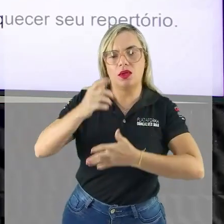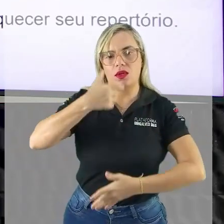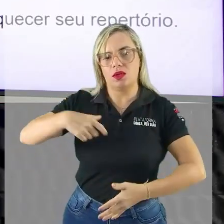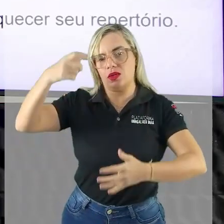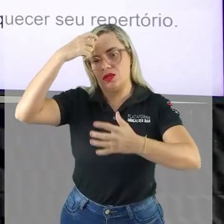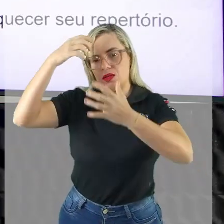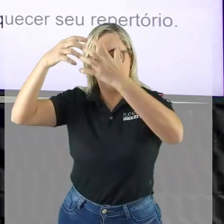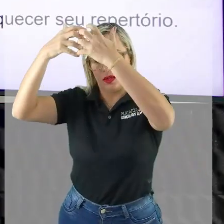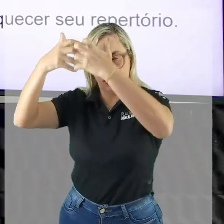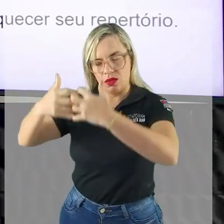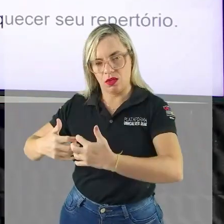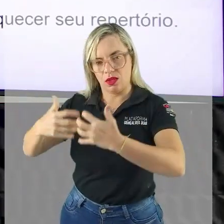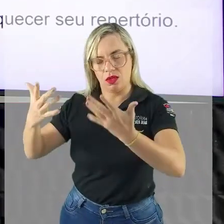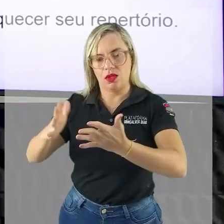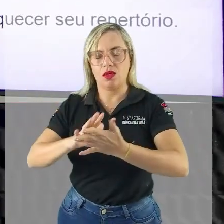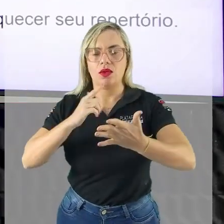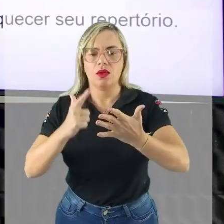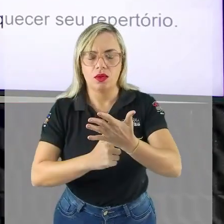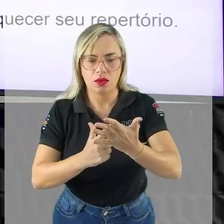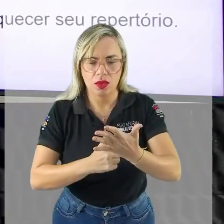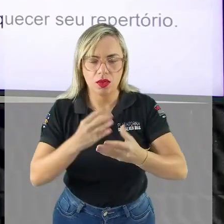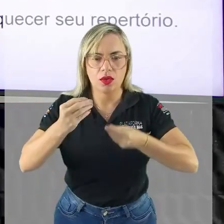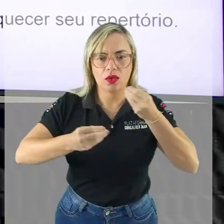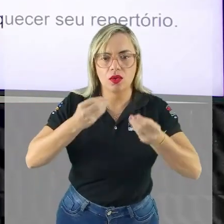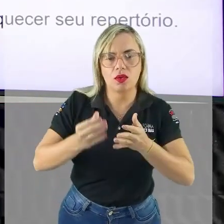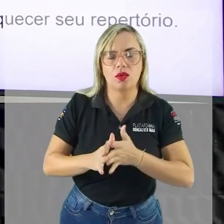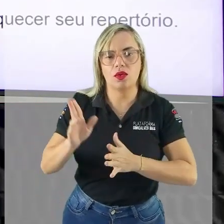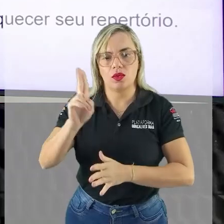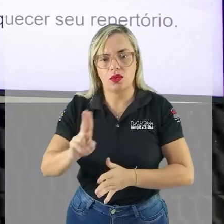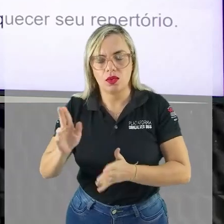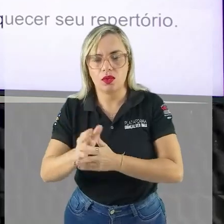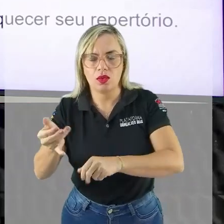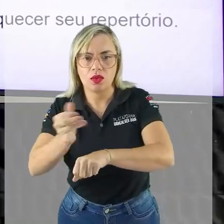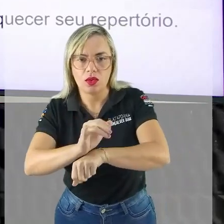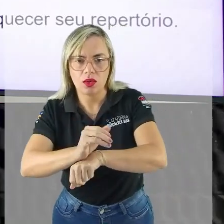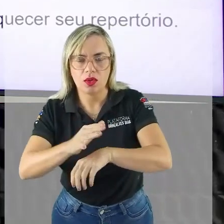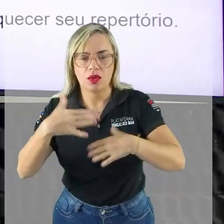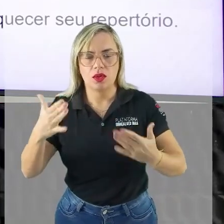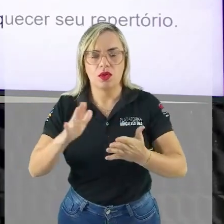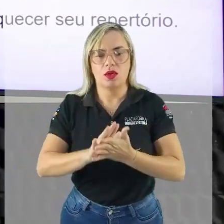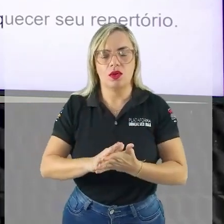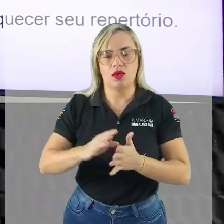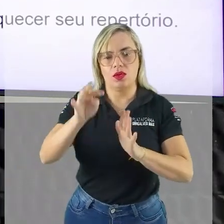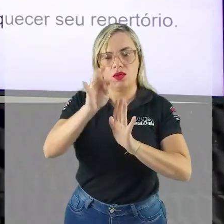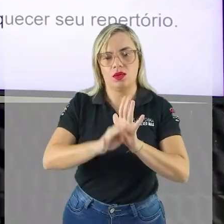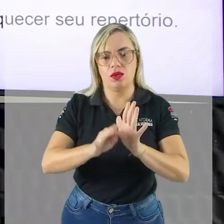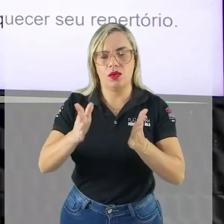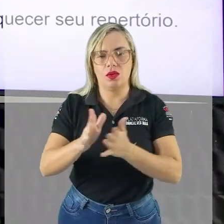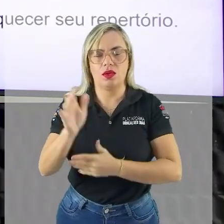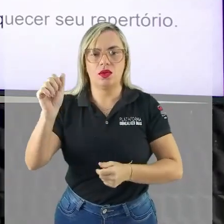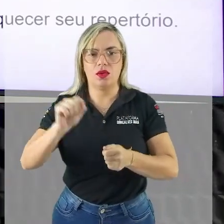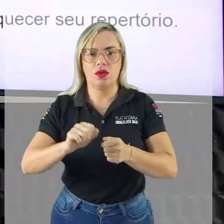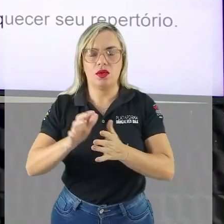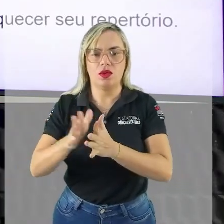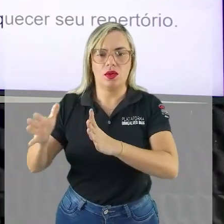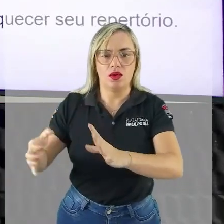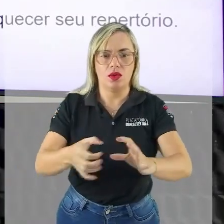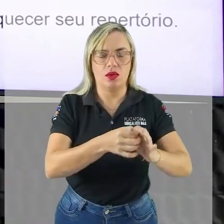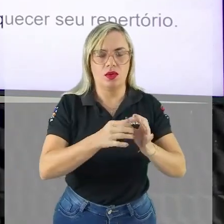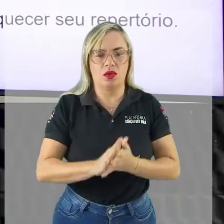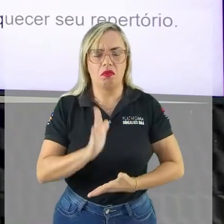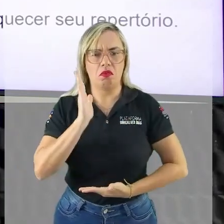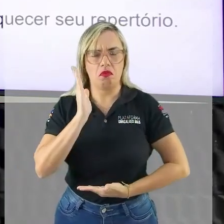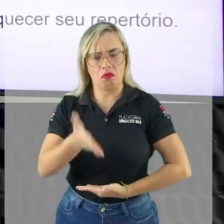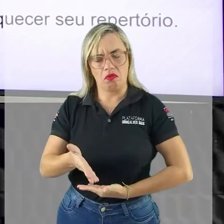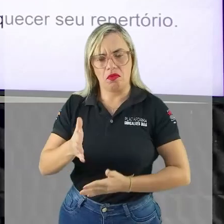reflexivo sobre a obra e como utilizá-la dentro do texto. É necessário que você faça uma conexão